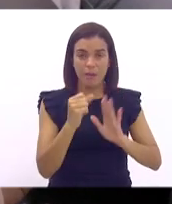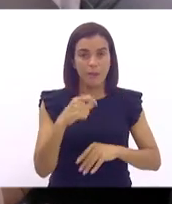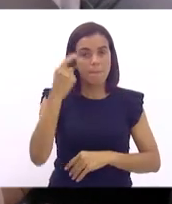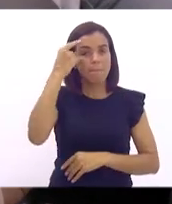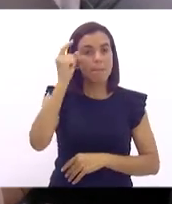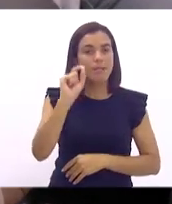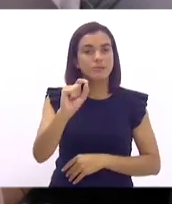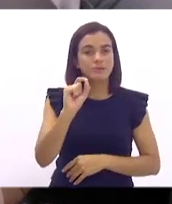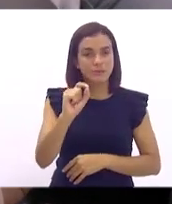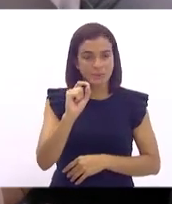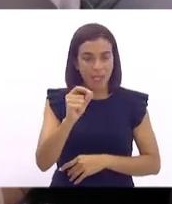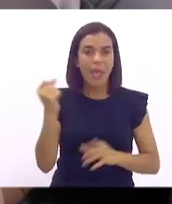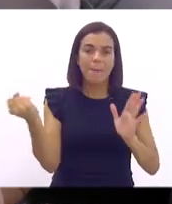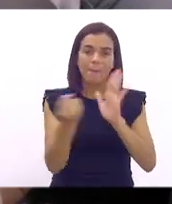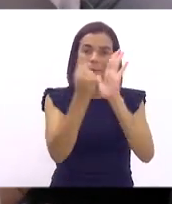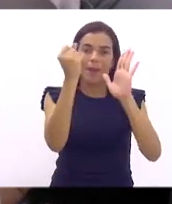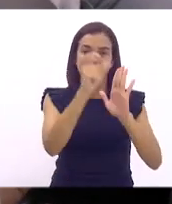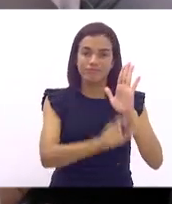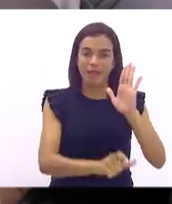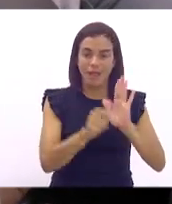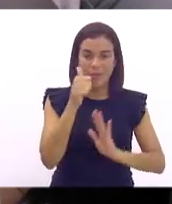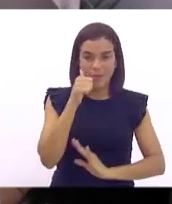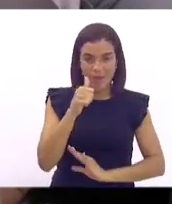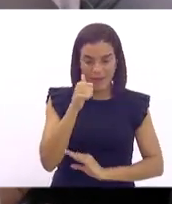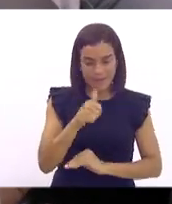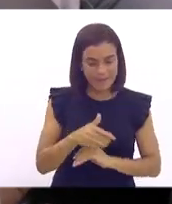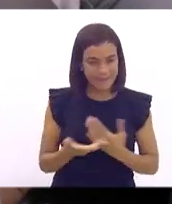acham que não. Então, esse diálogo,